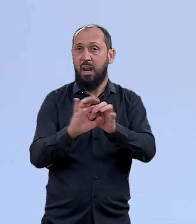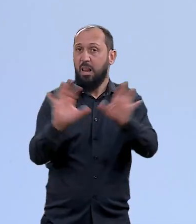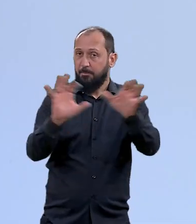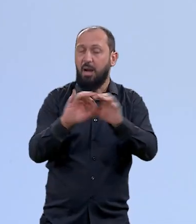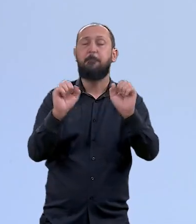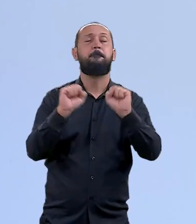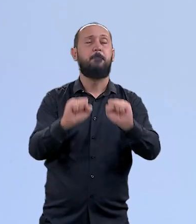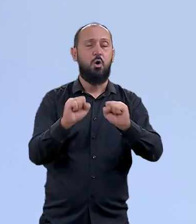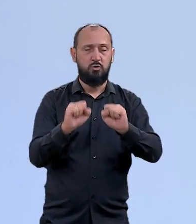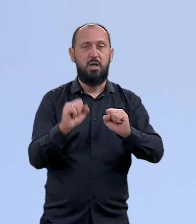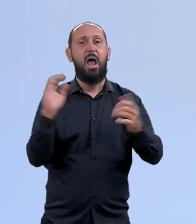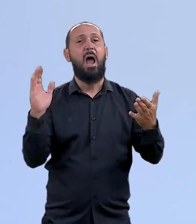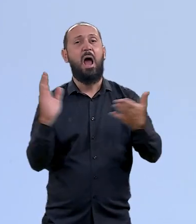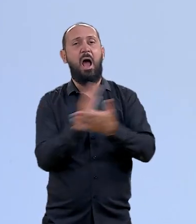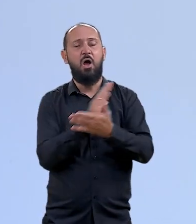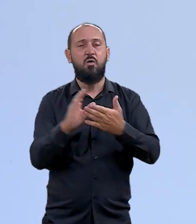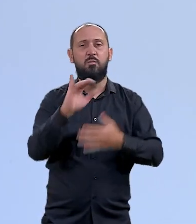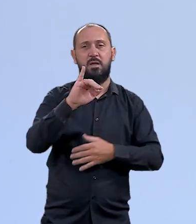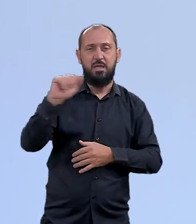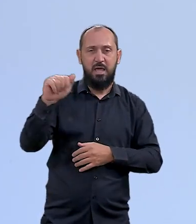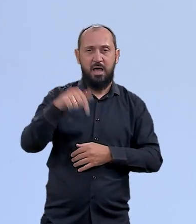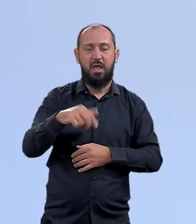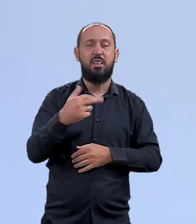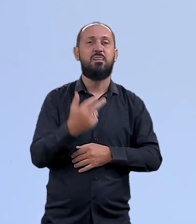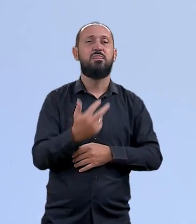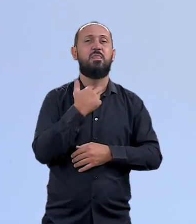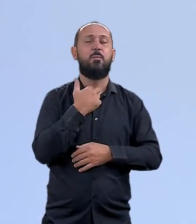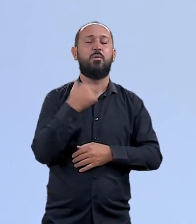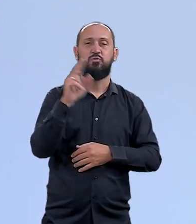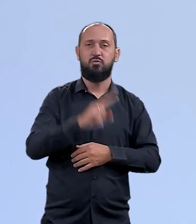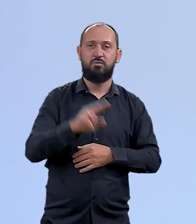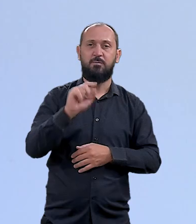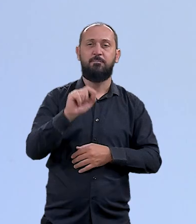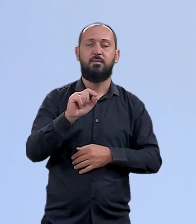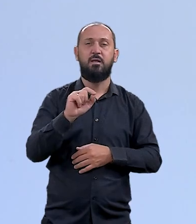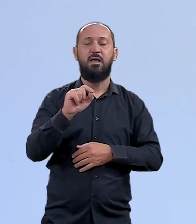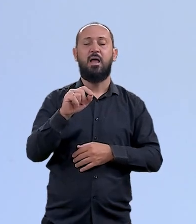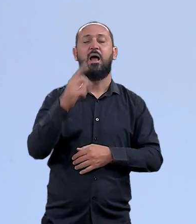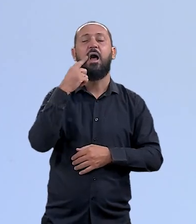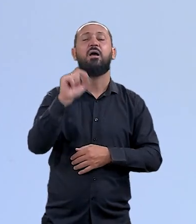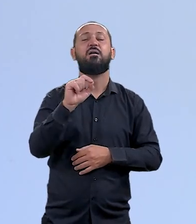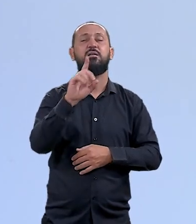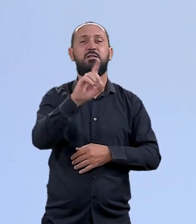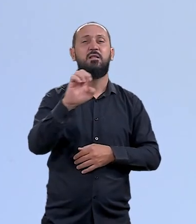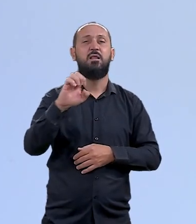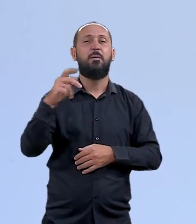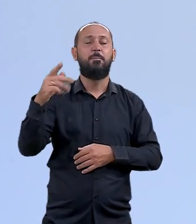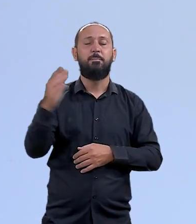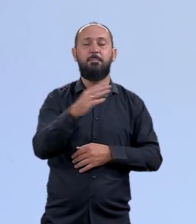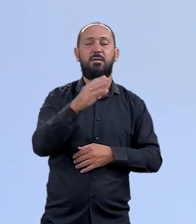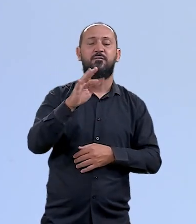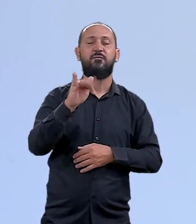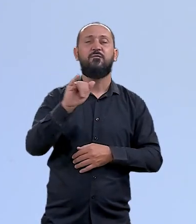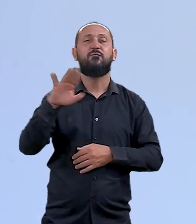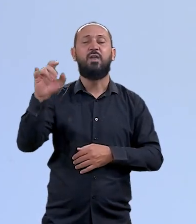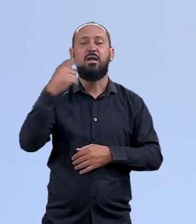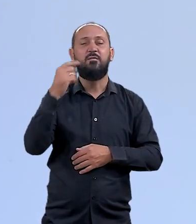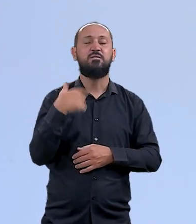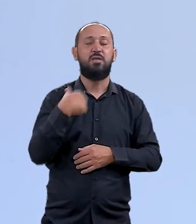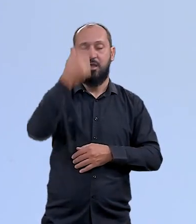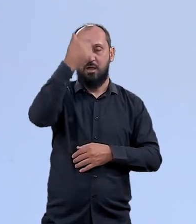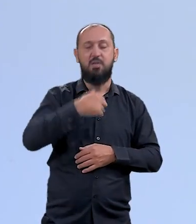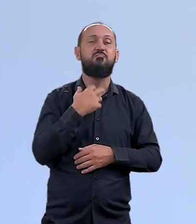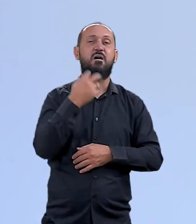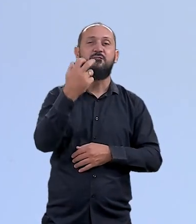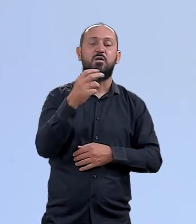inteligência artificial para falsear uma voz ou falsear uma imagem, ela é proibida. Mas a inteligência artificial, que você vai